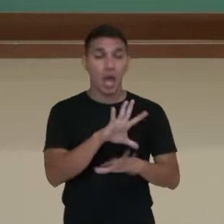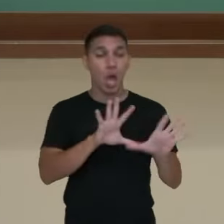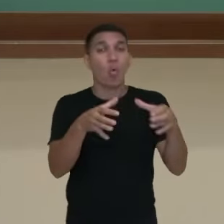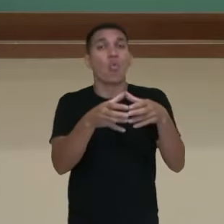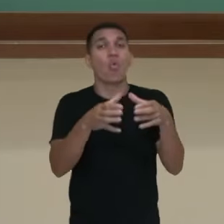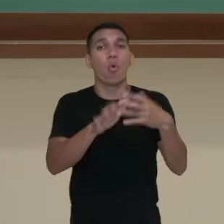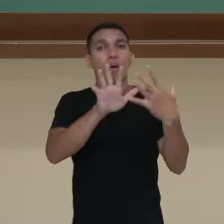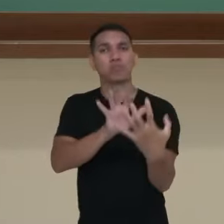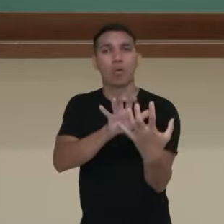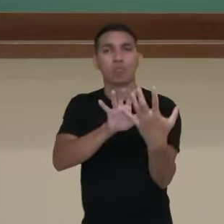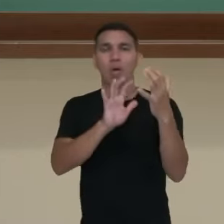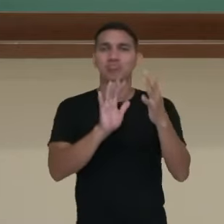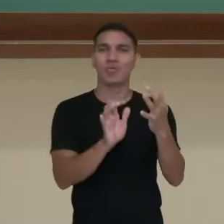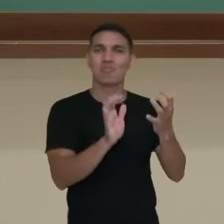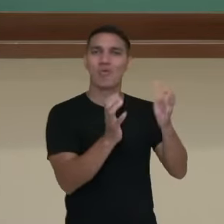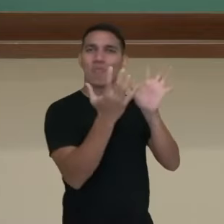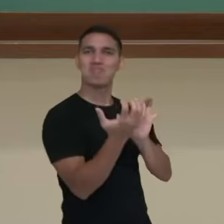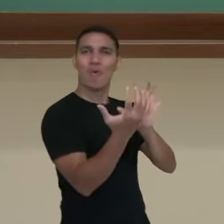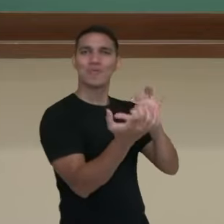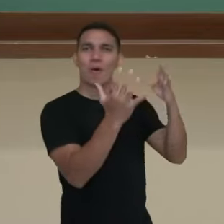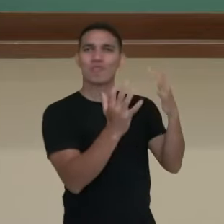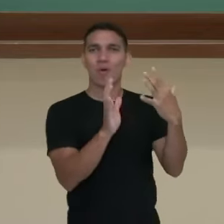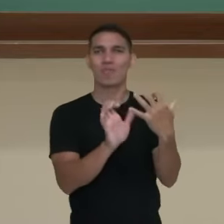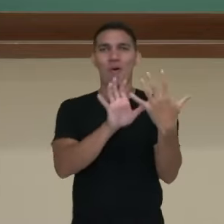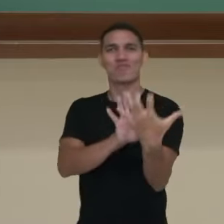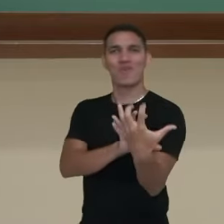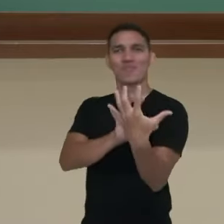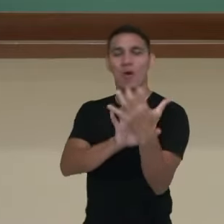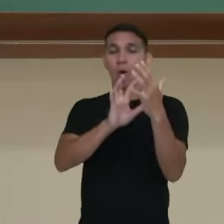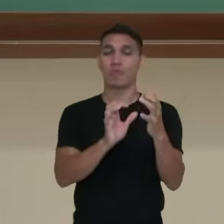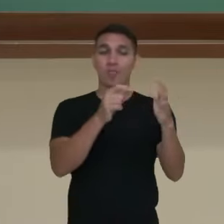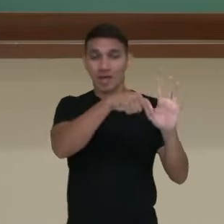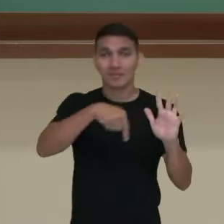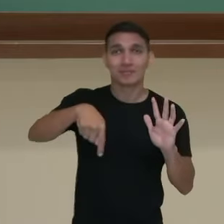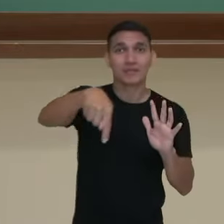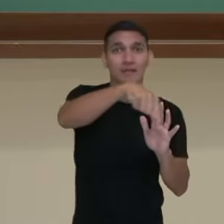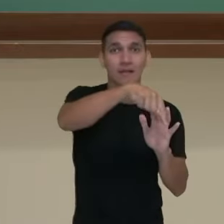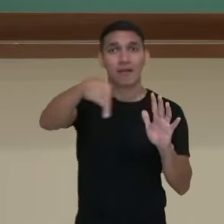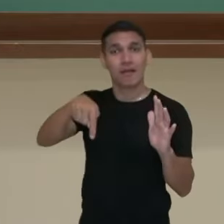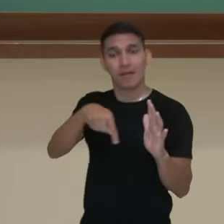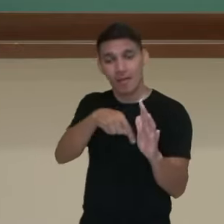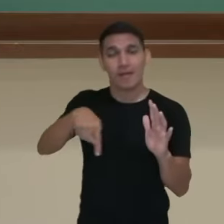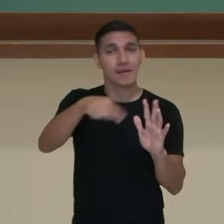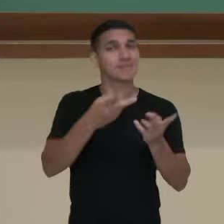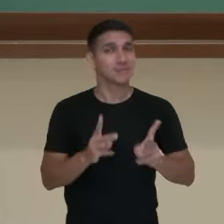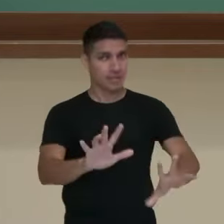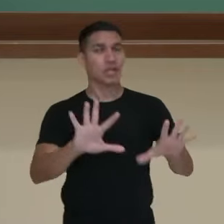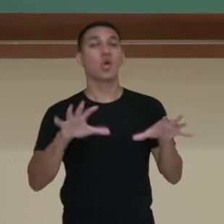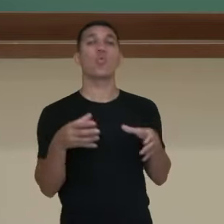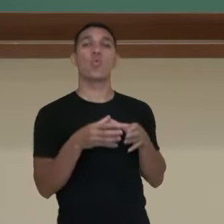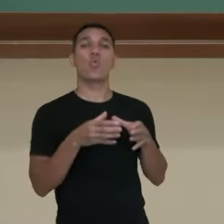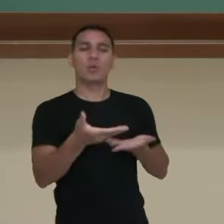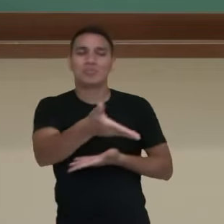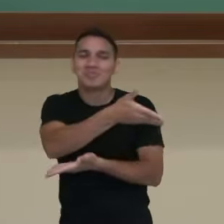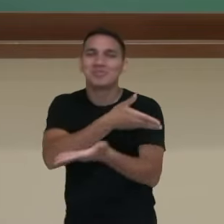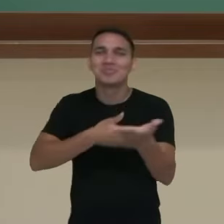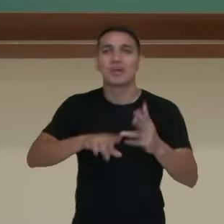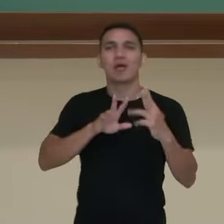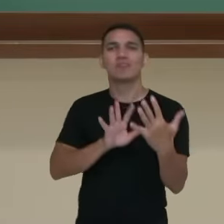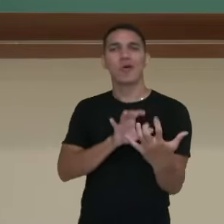e que são feitas, num formato circular, com a comunidade participando e dançando